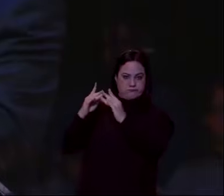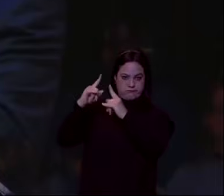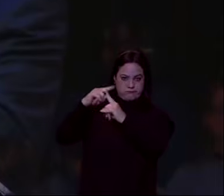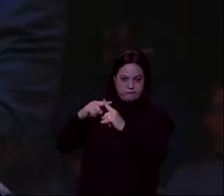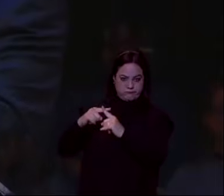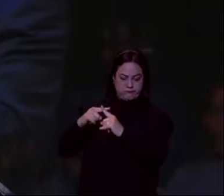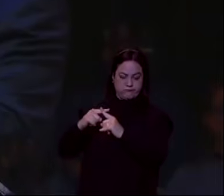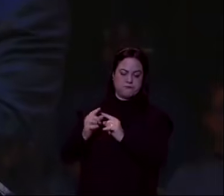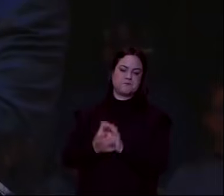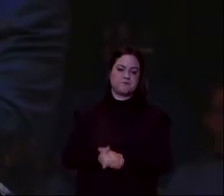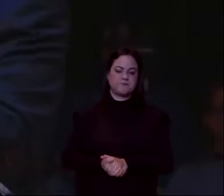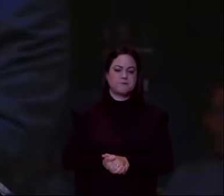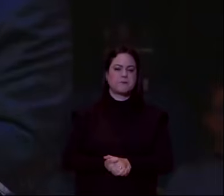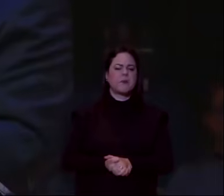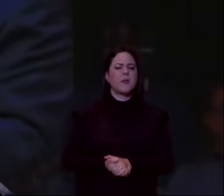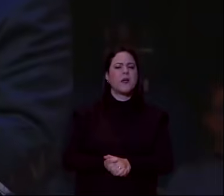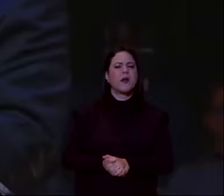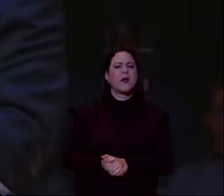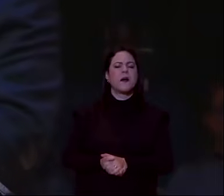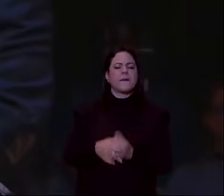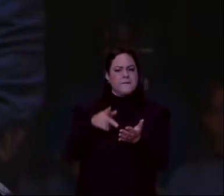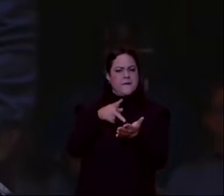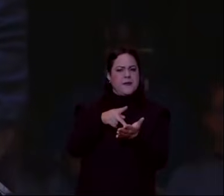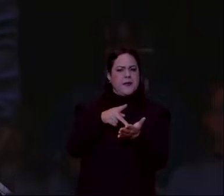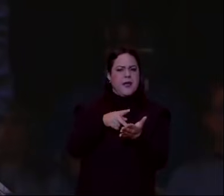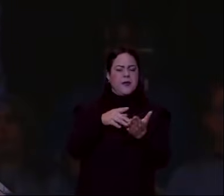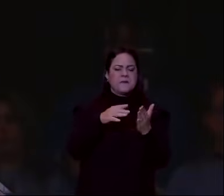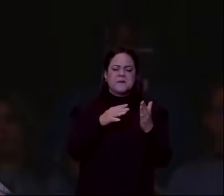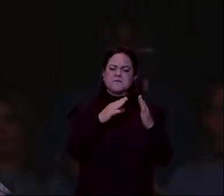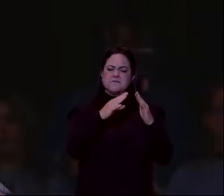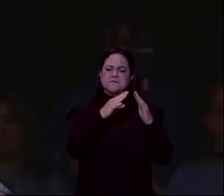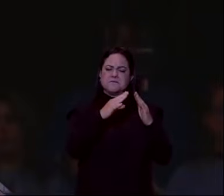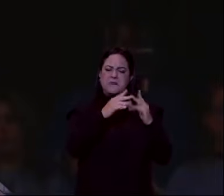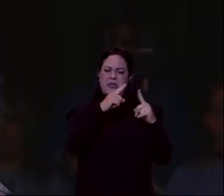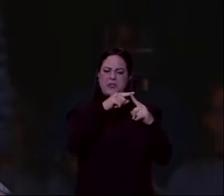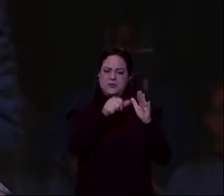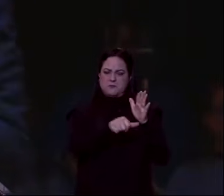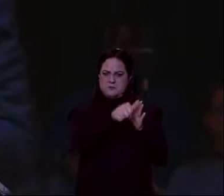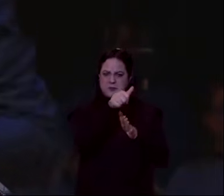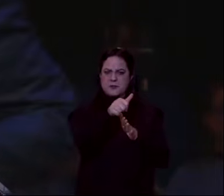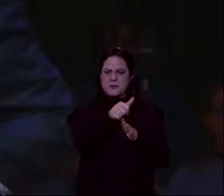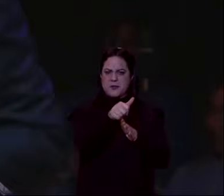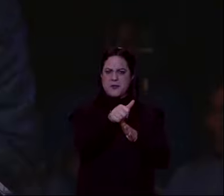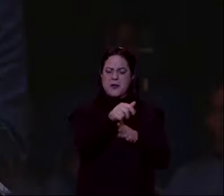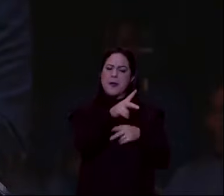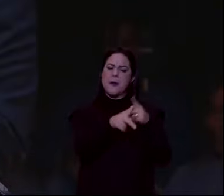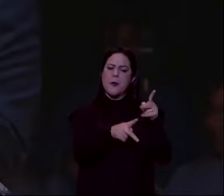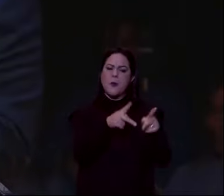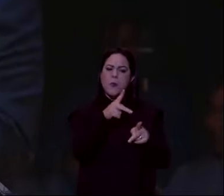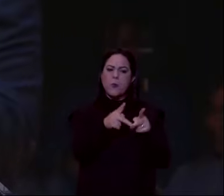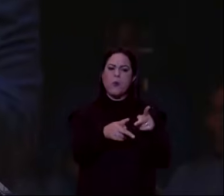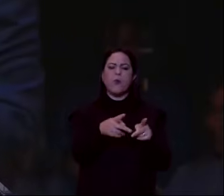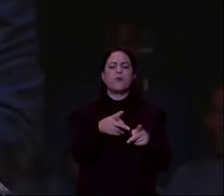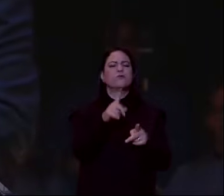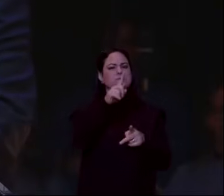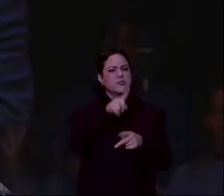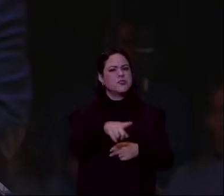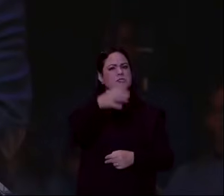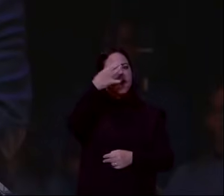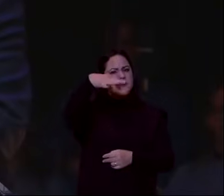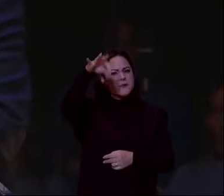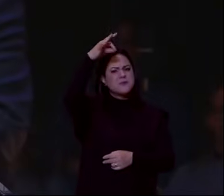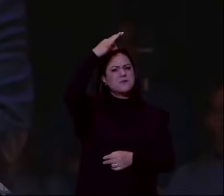Eles verdadeiramente, esse povo da igreja primitiva, era um povo movido pelo